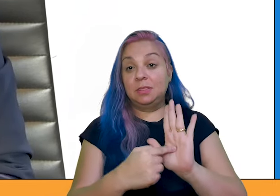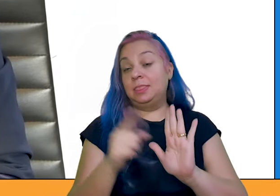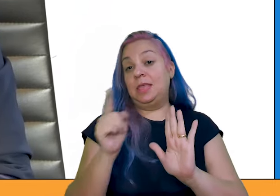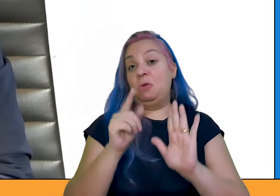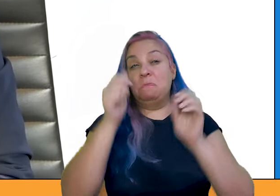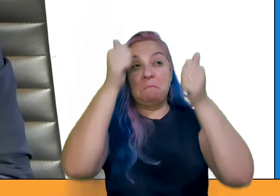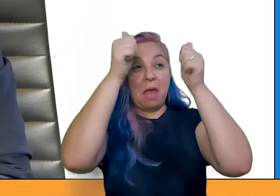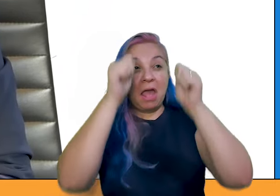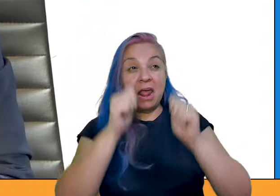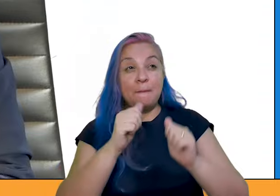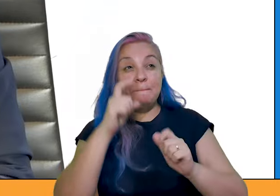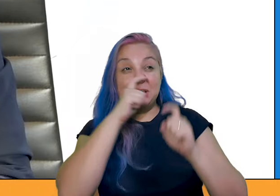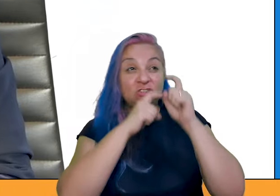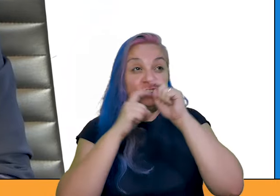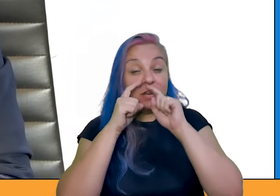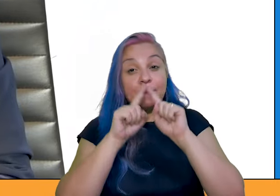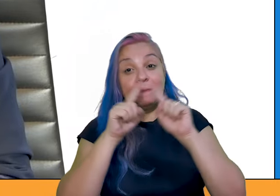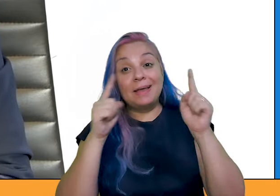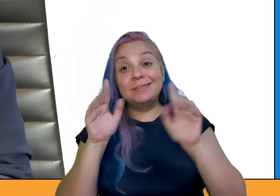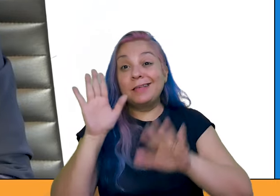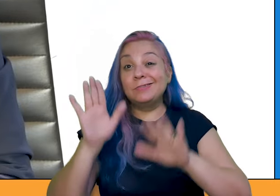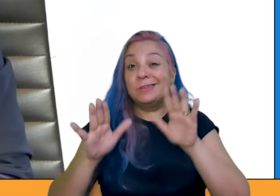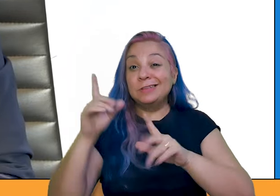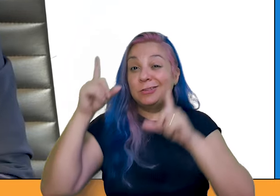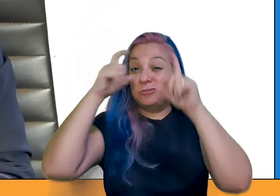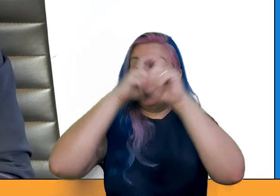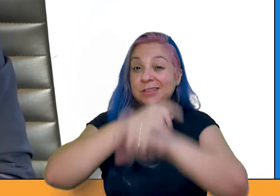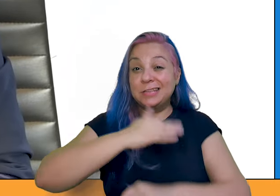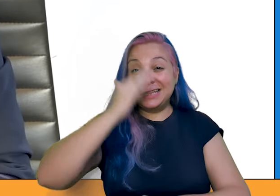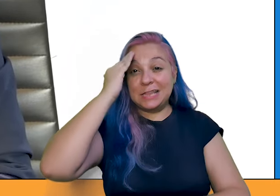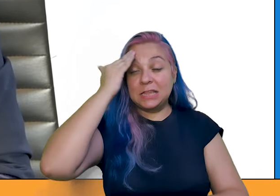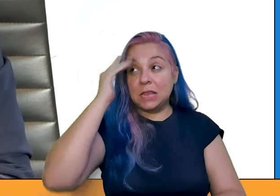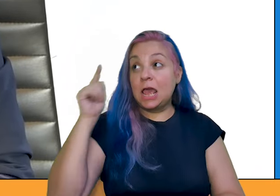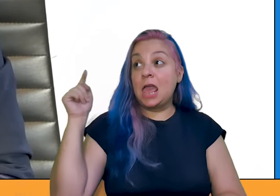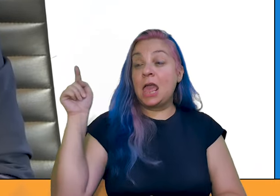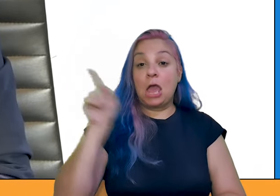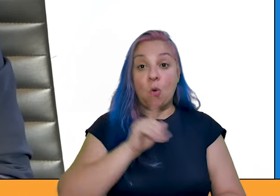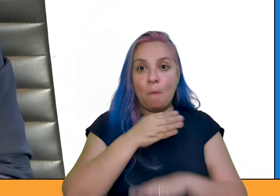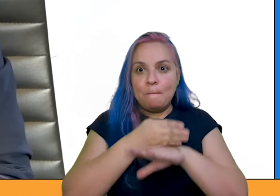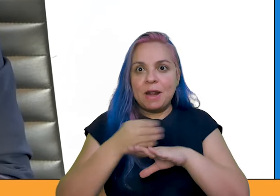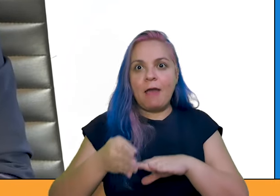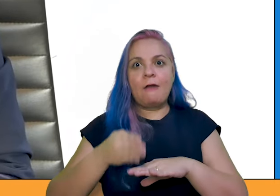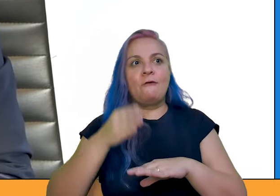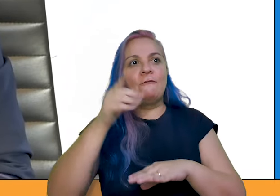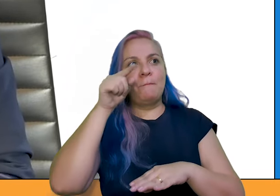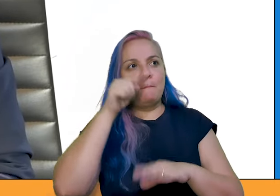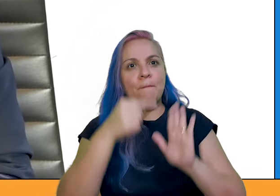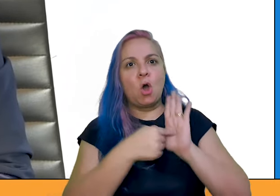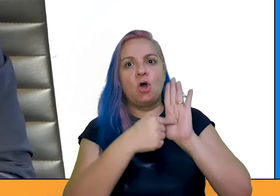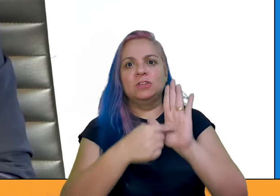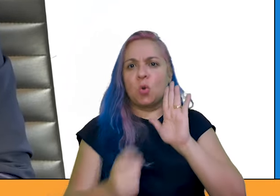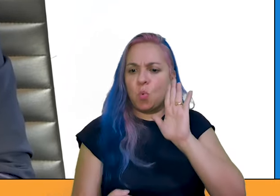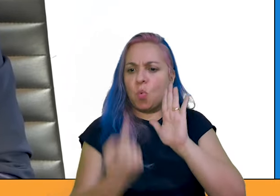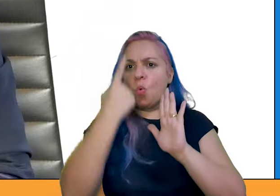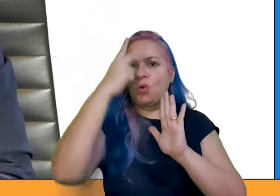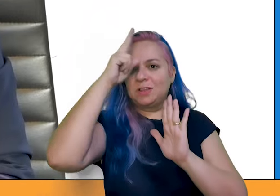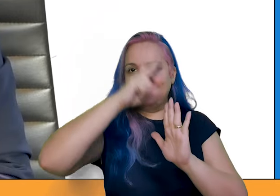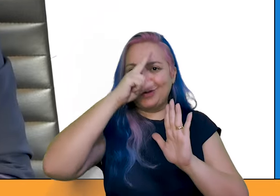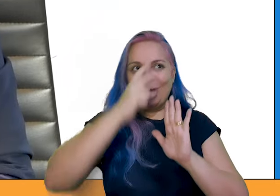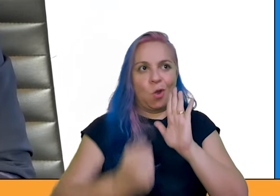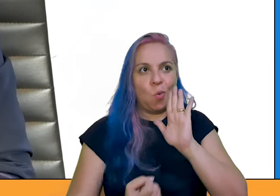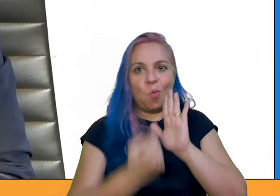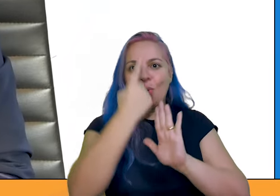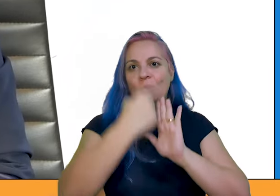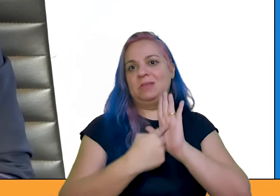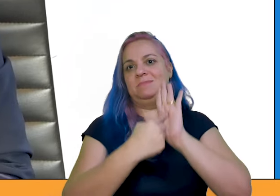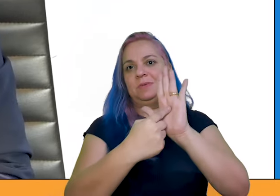estereótipos não é que eles sejam mentira, mas que eles sejam incompletos. Eles fazem uma história tornar-se a única história. A história única